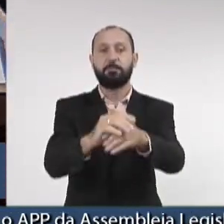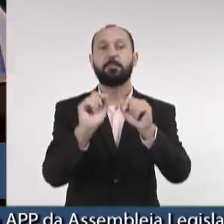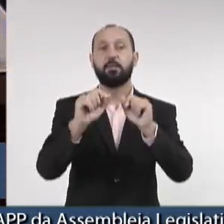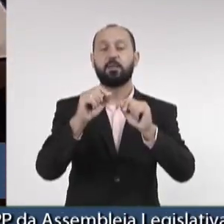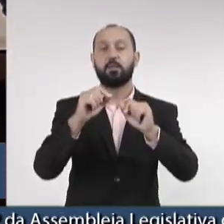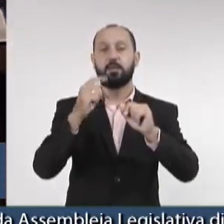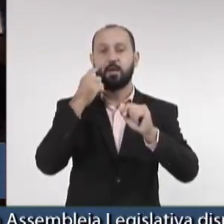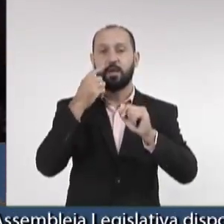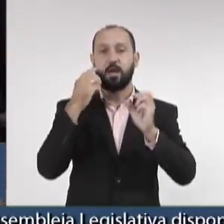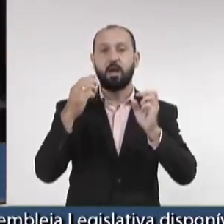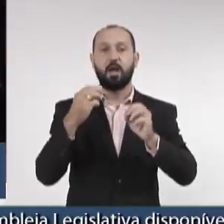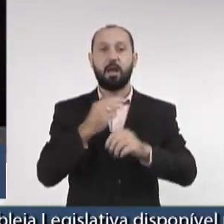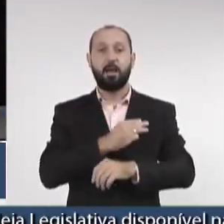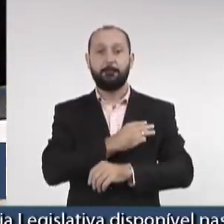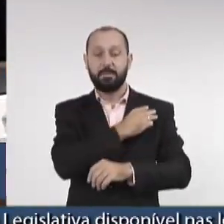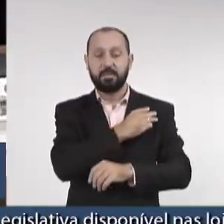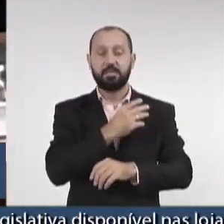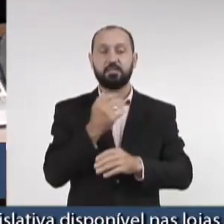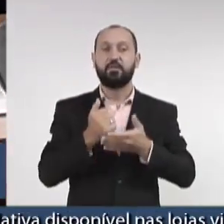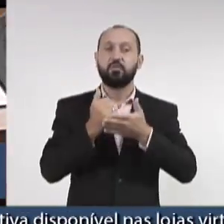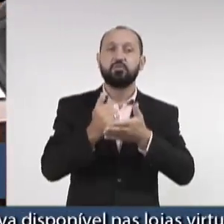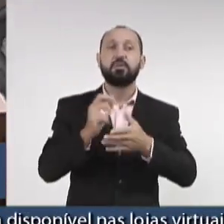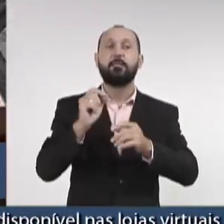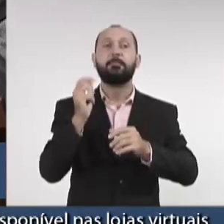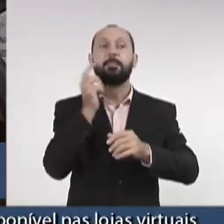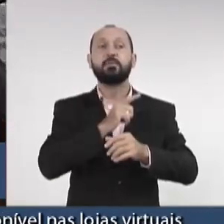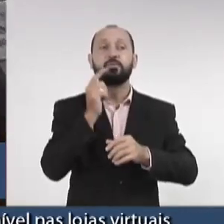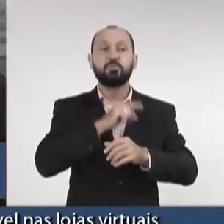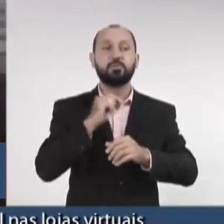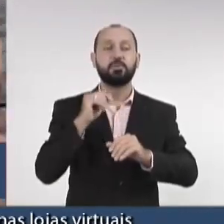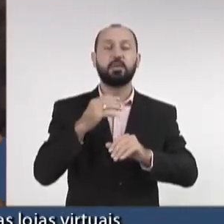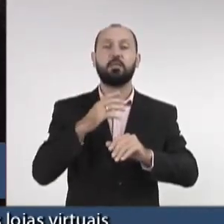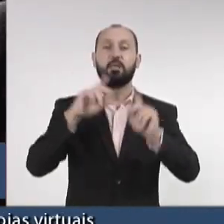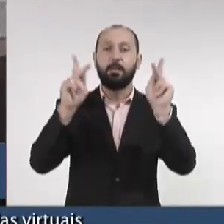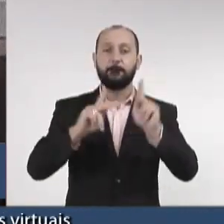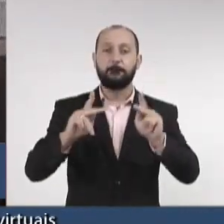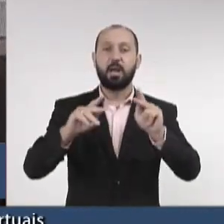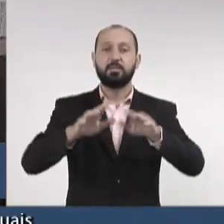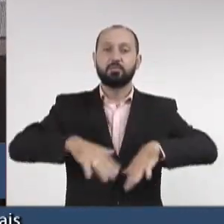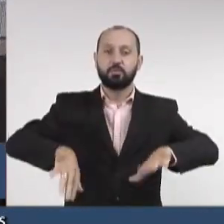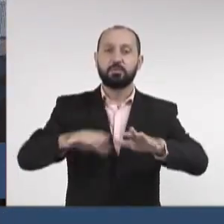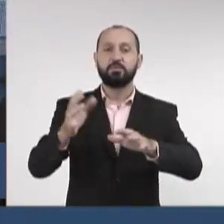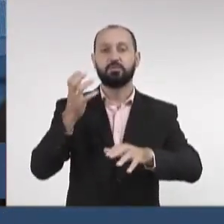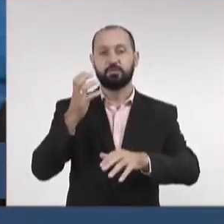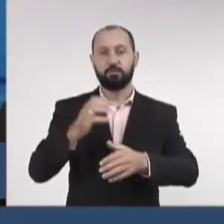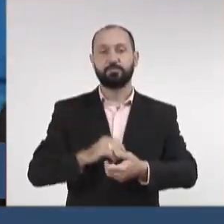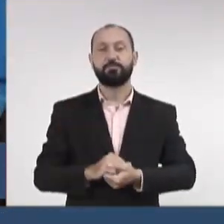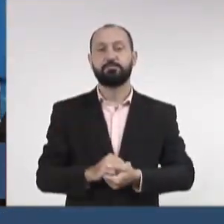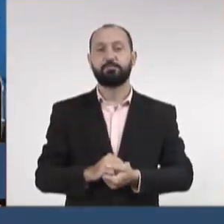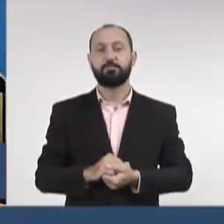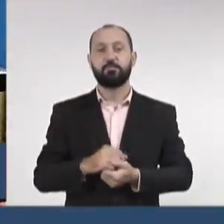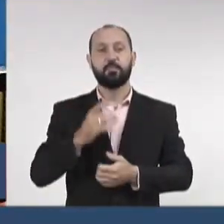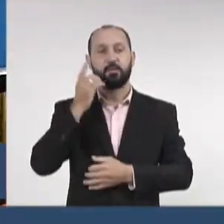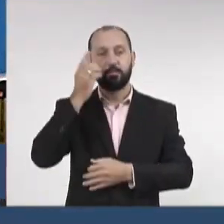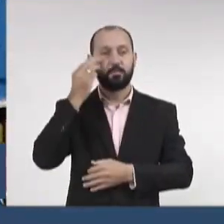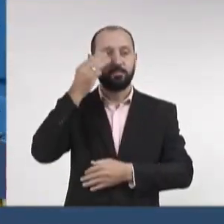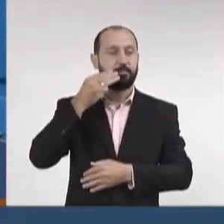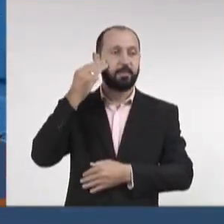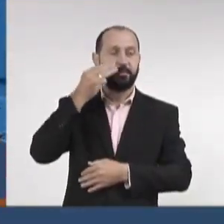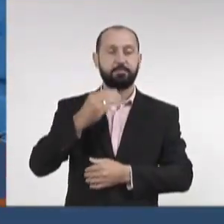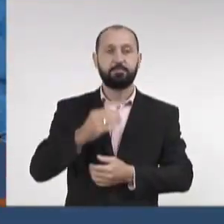sejam todas atrapalhadas por um grupo que Vossa Excelência está apontando de maneira muito contundente, muito correta, que vai